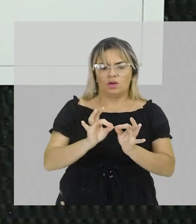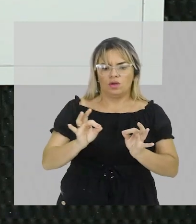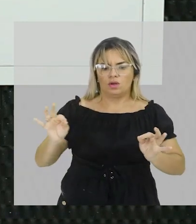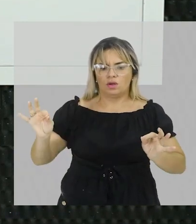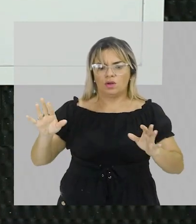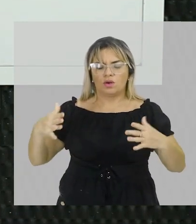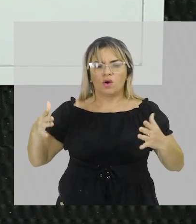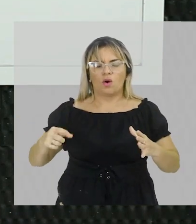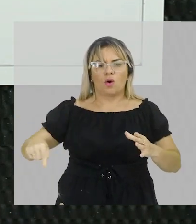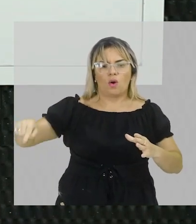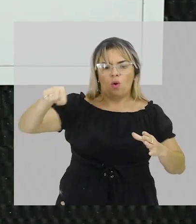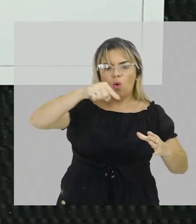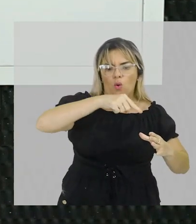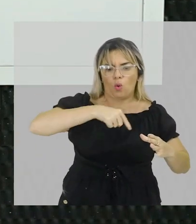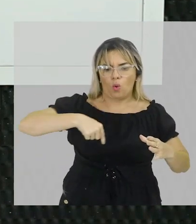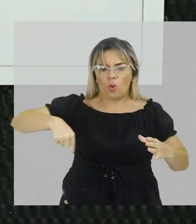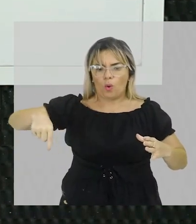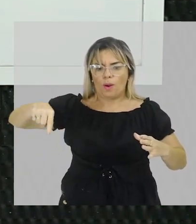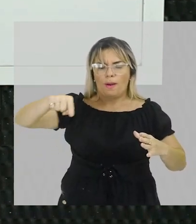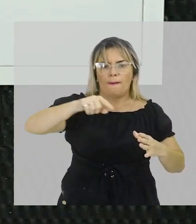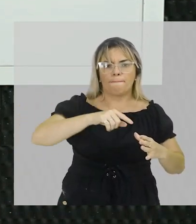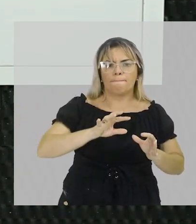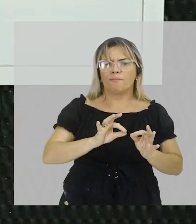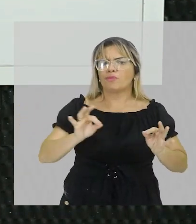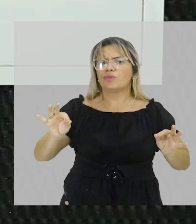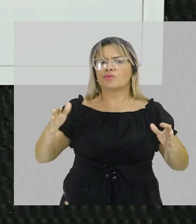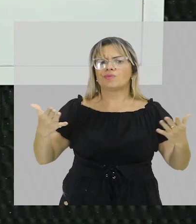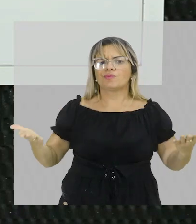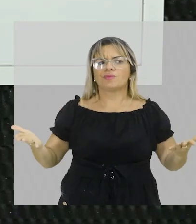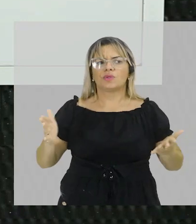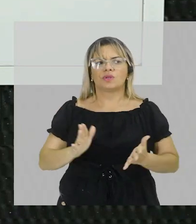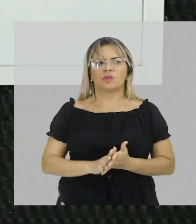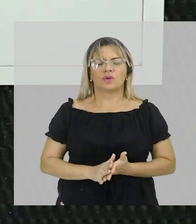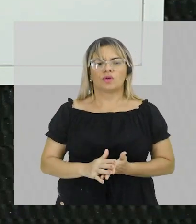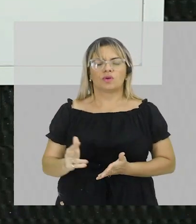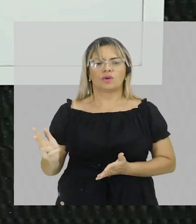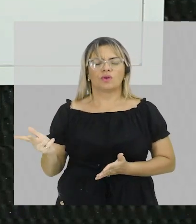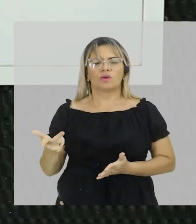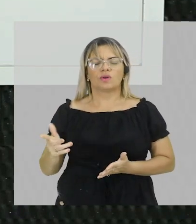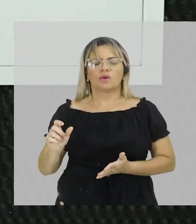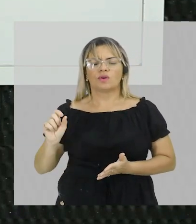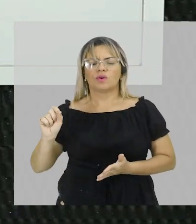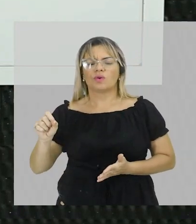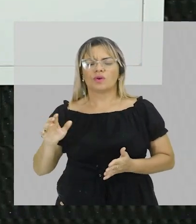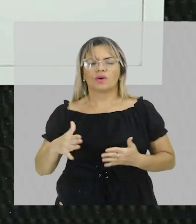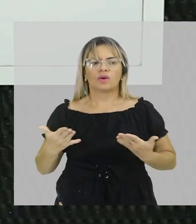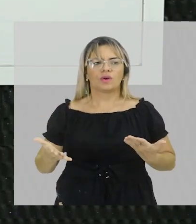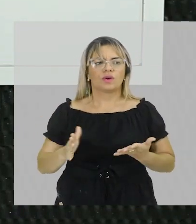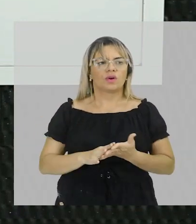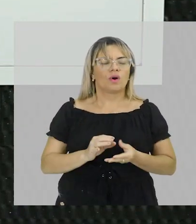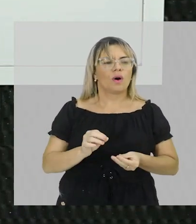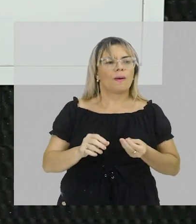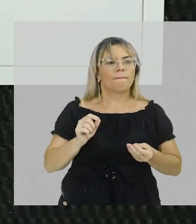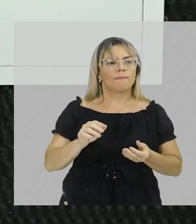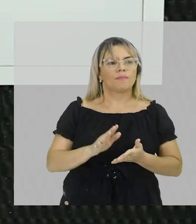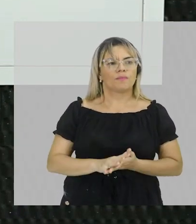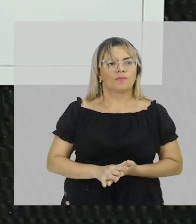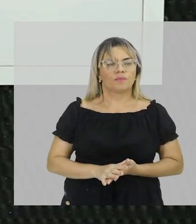uma vai percorrer. Né? Porque se eu quero velocidade, o que é velocidade, turma? A velocidade é a